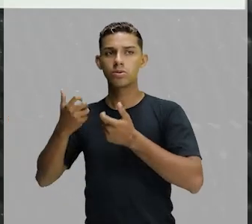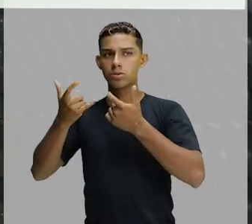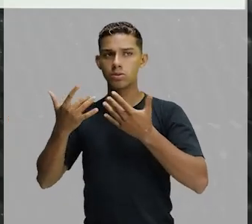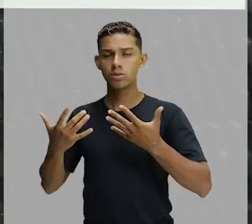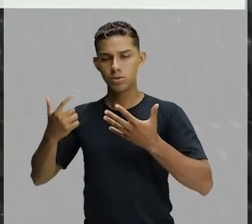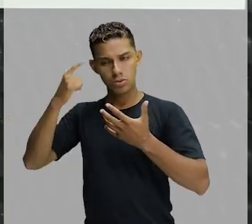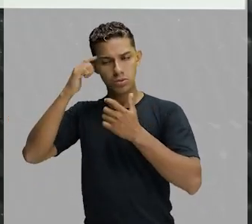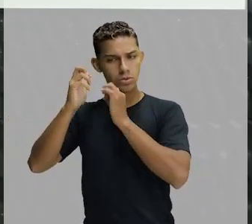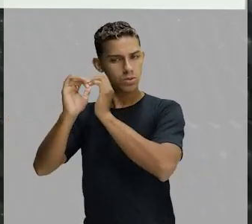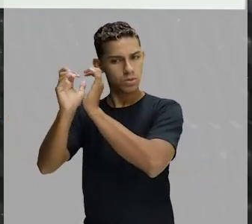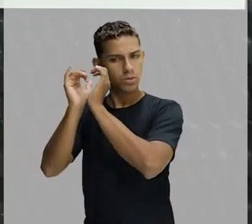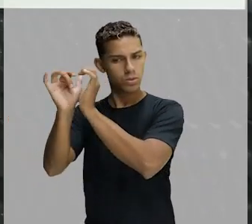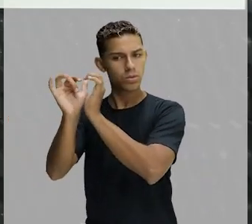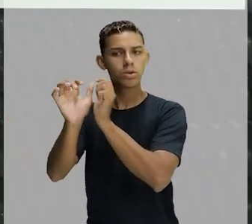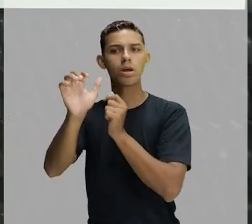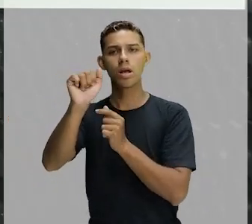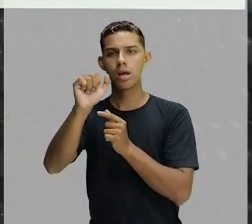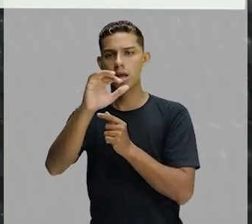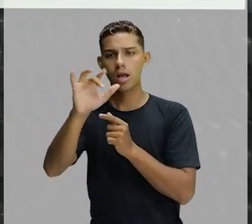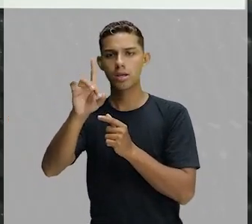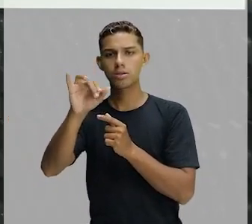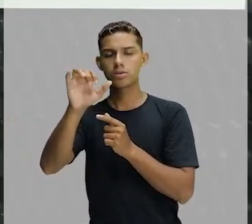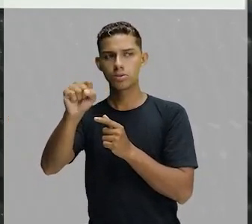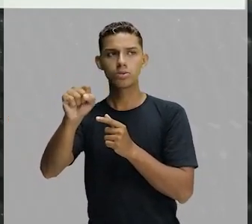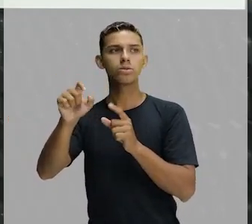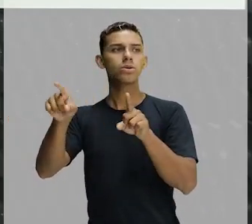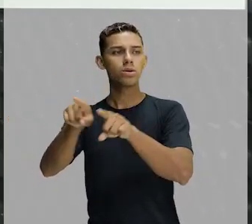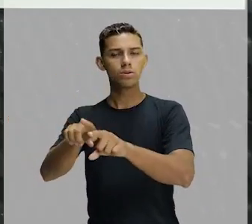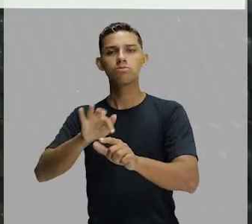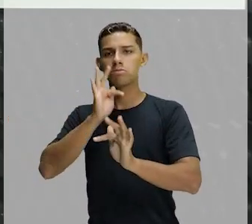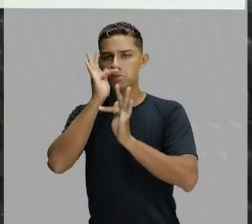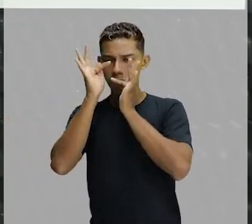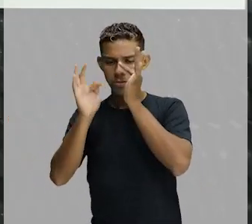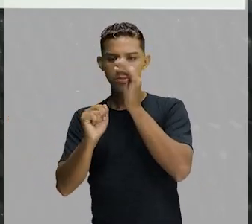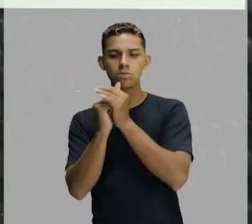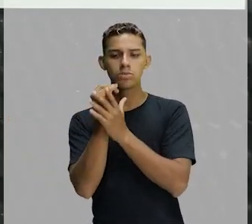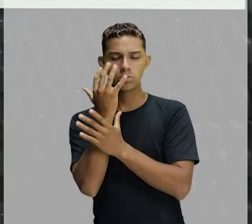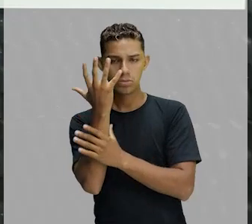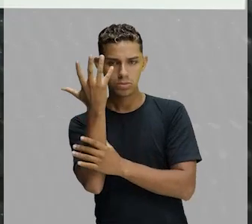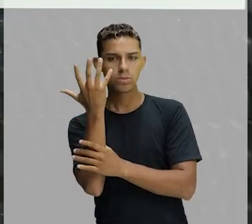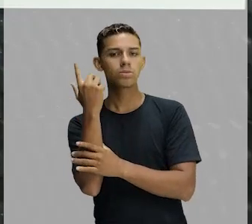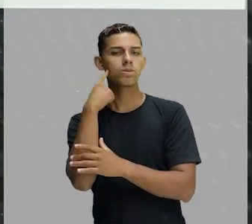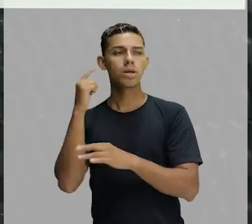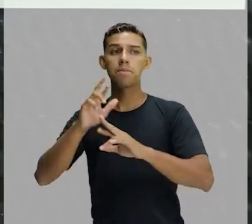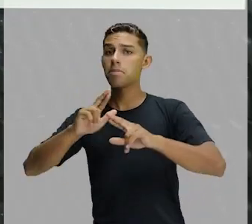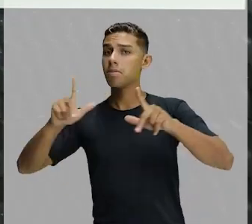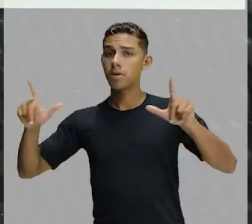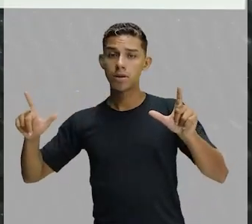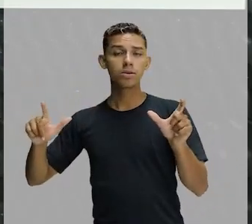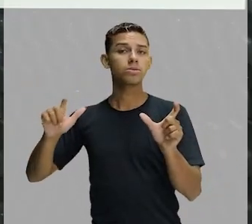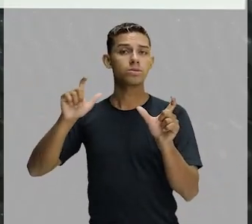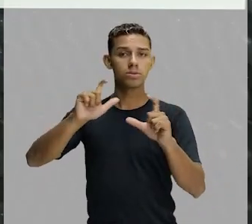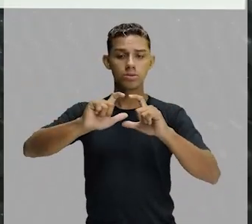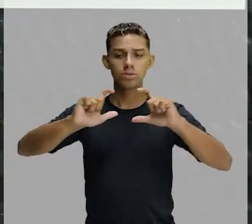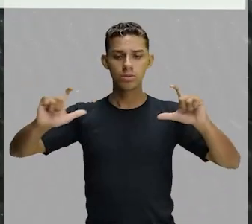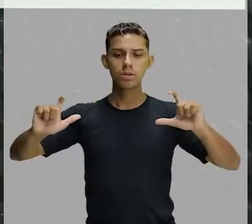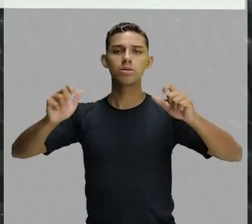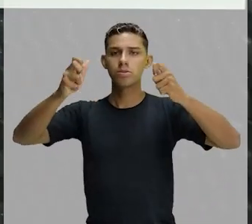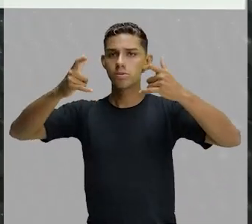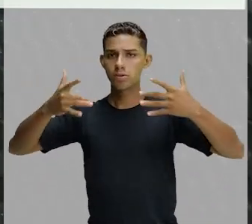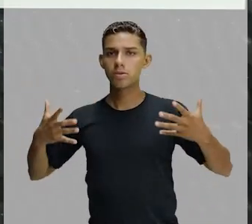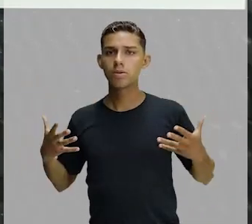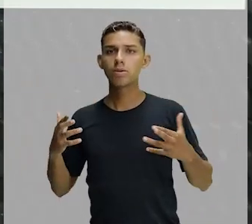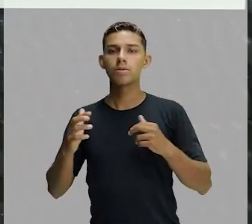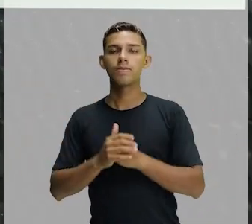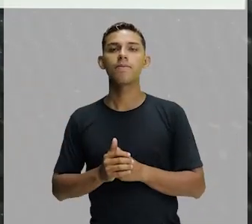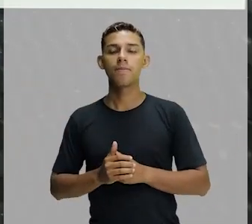metabolismo ácido das crassuláceas. Esse tipo de planta, elas atuam de forma diferente das plantas que eu já tinha mencionado para